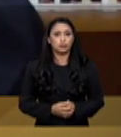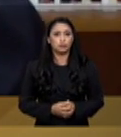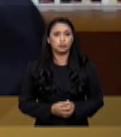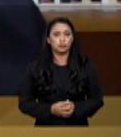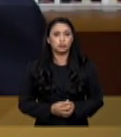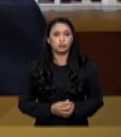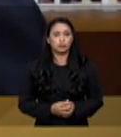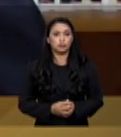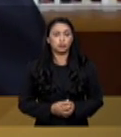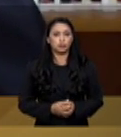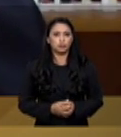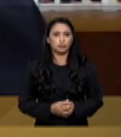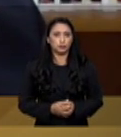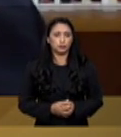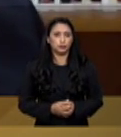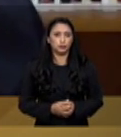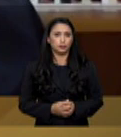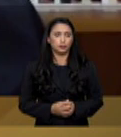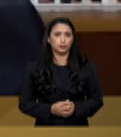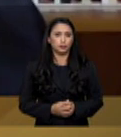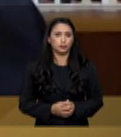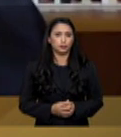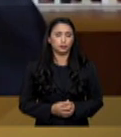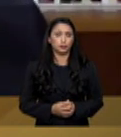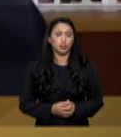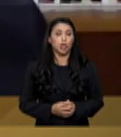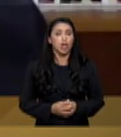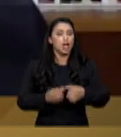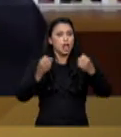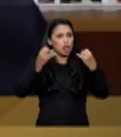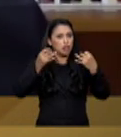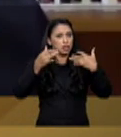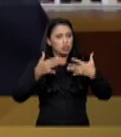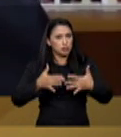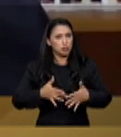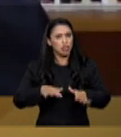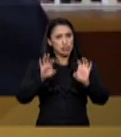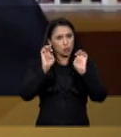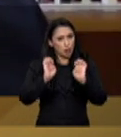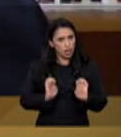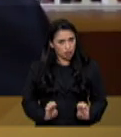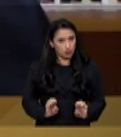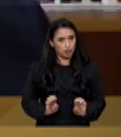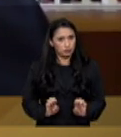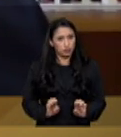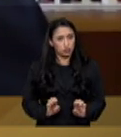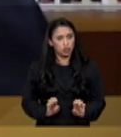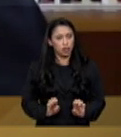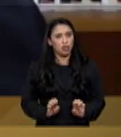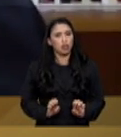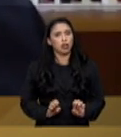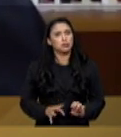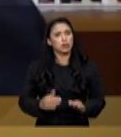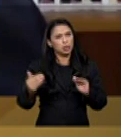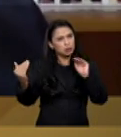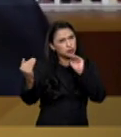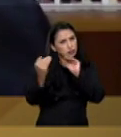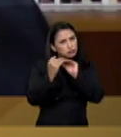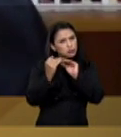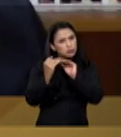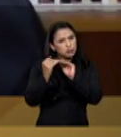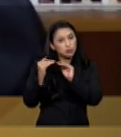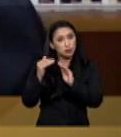a justificativa e a justificação ética, eu diria, para essa linha de